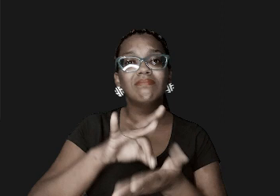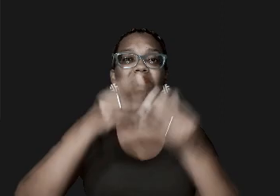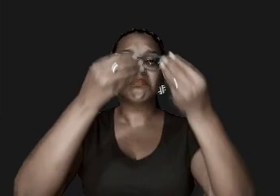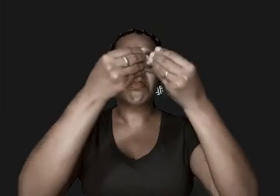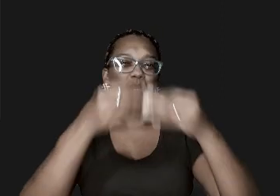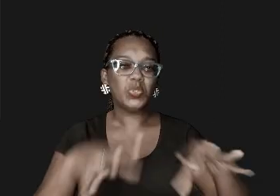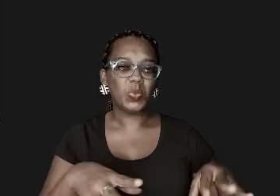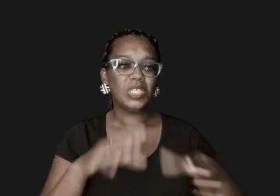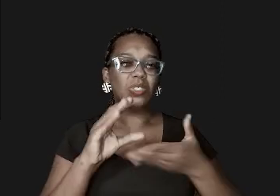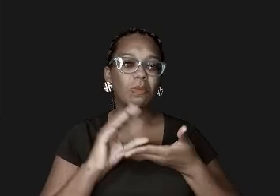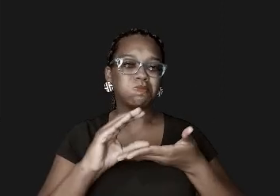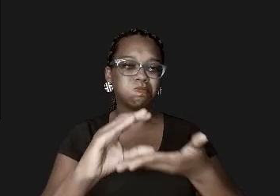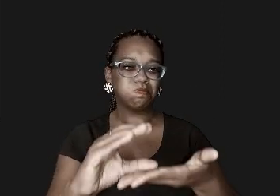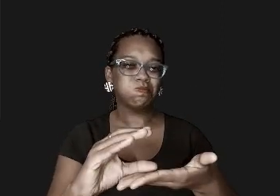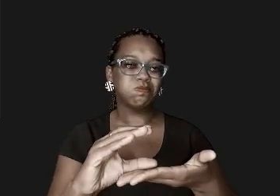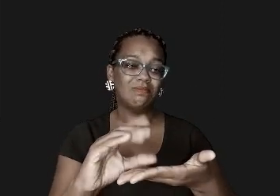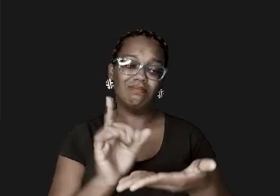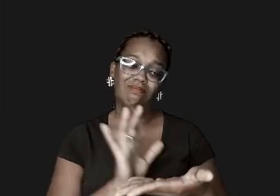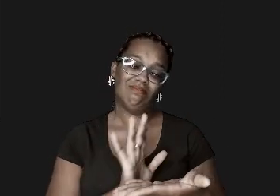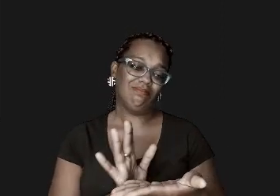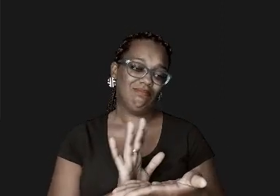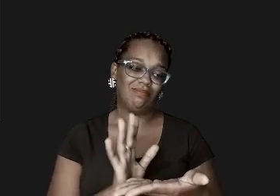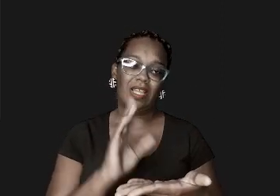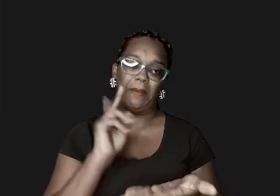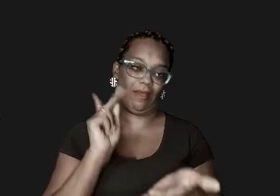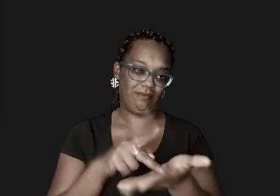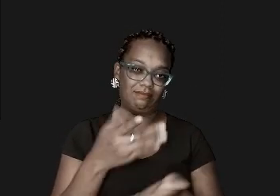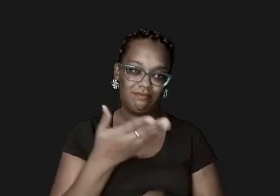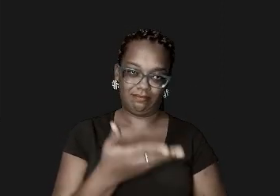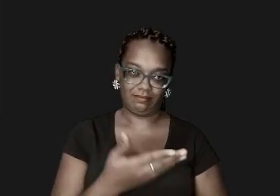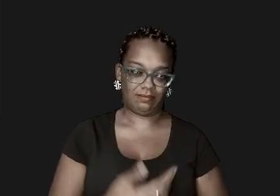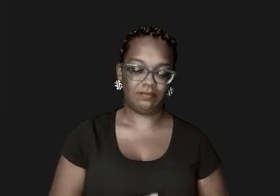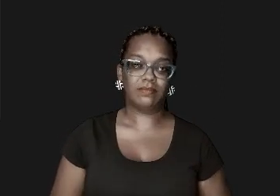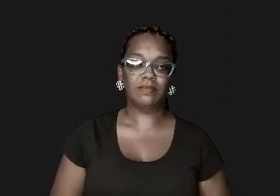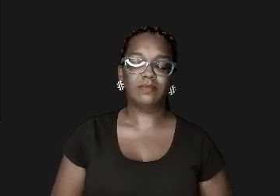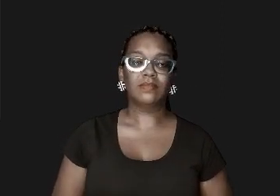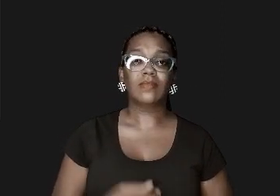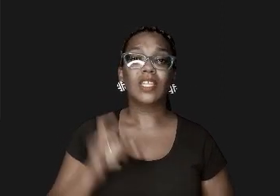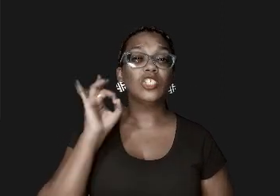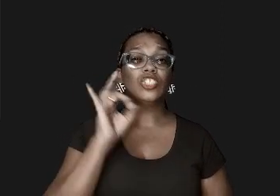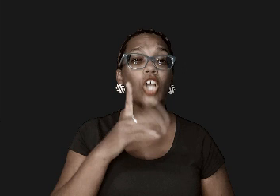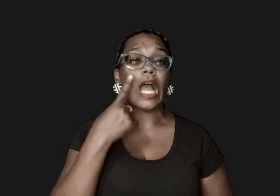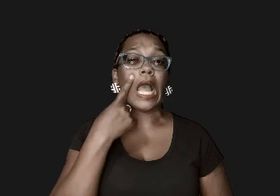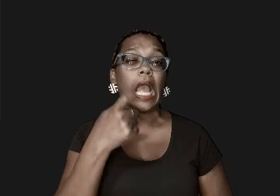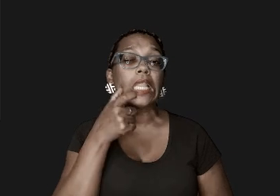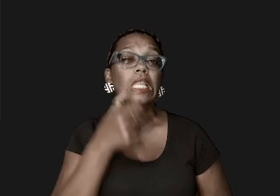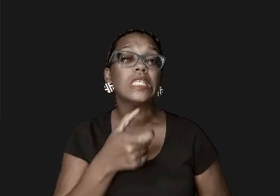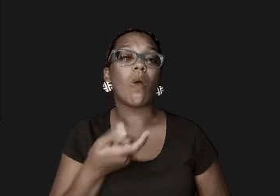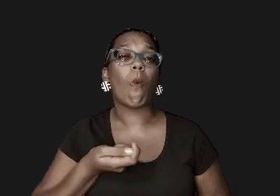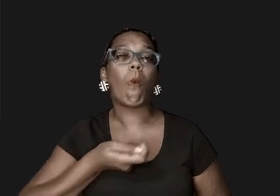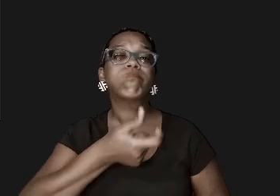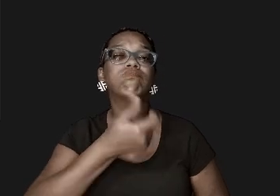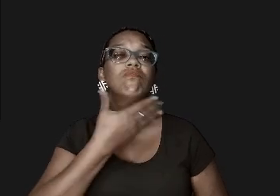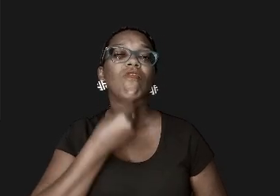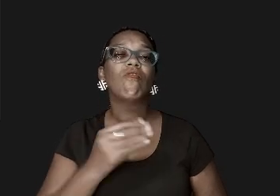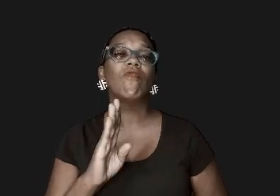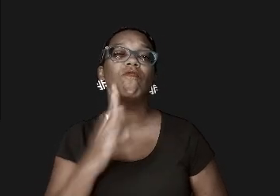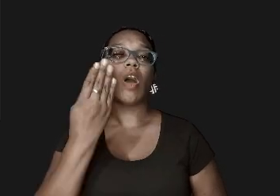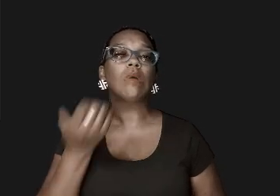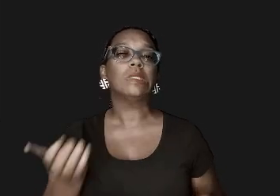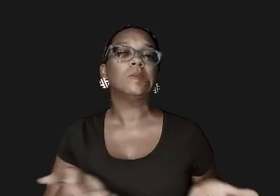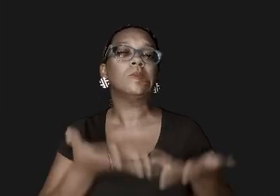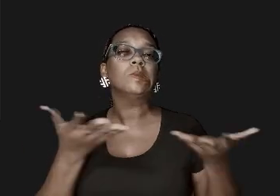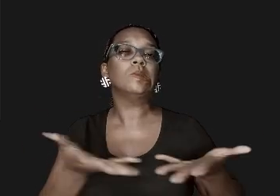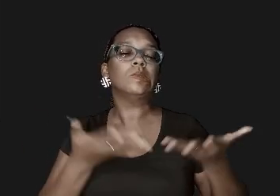busca a obtenção de benefício não é necessário que ocorra efetivamente prejuízo para os investidores para que ela